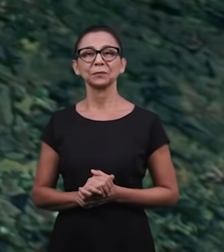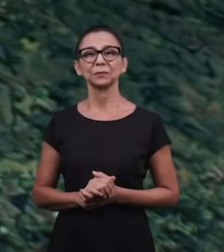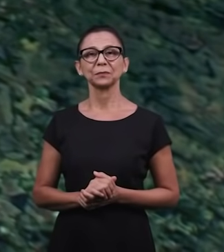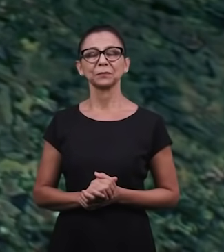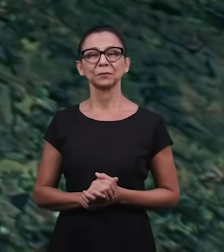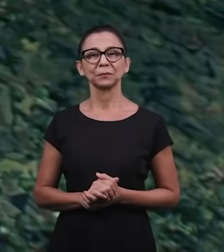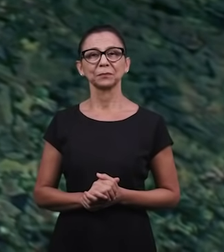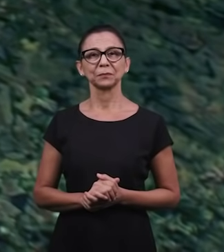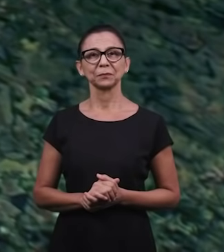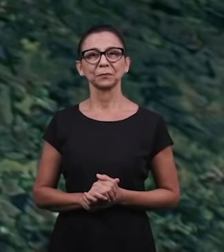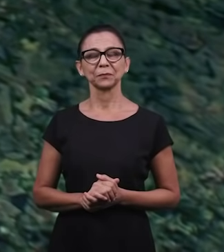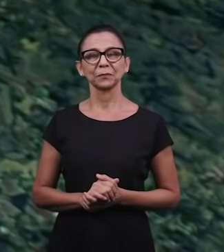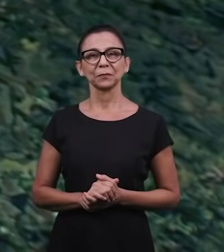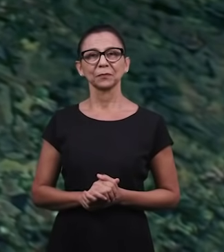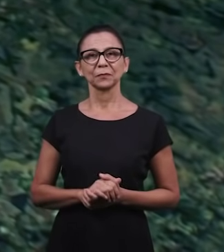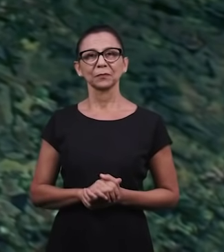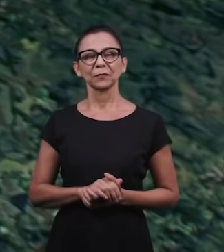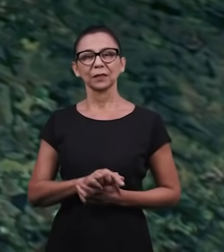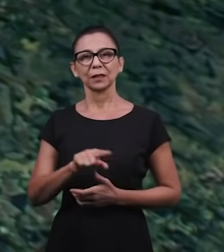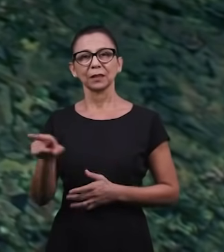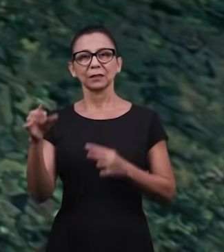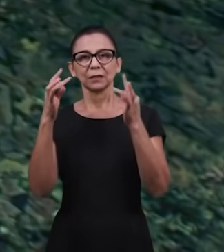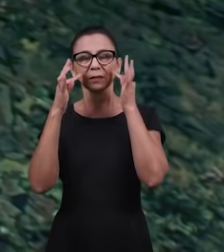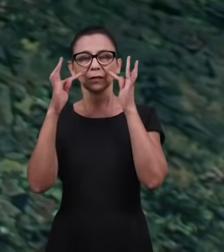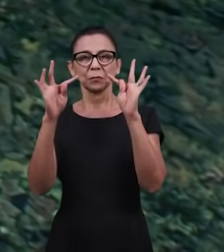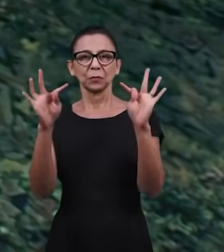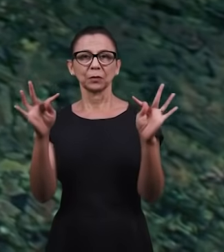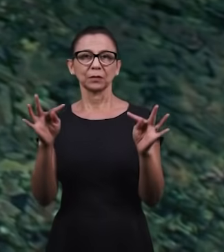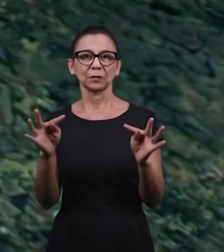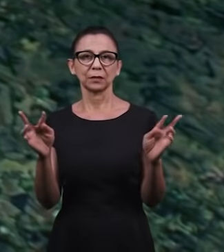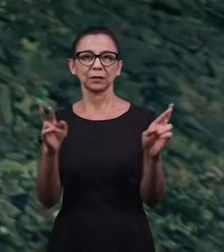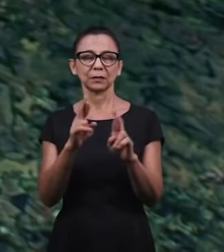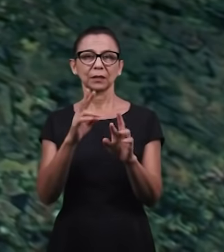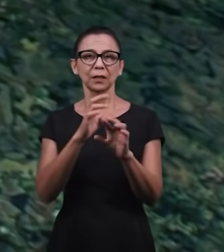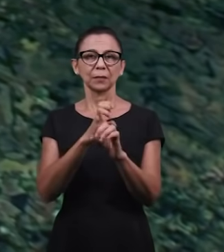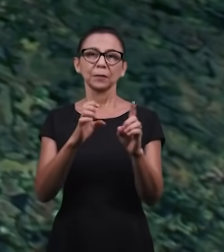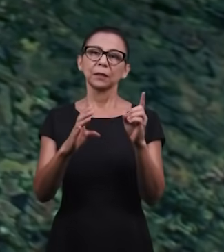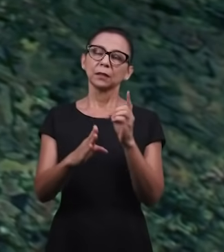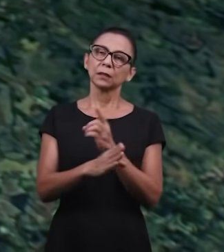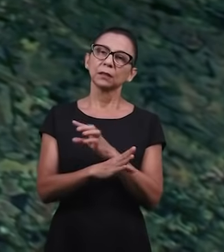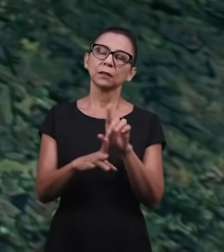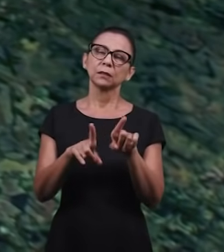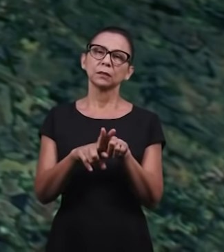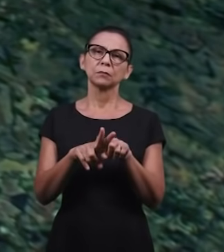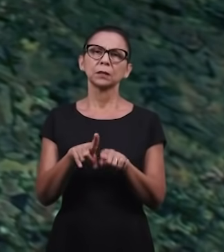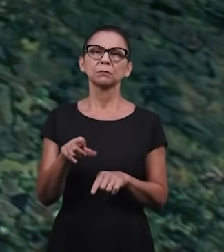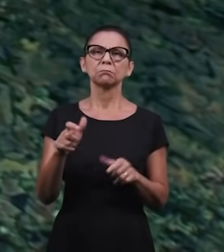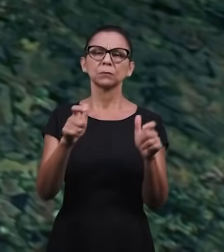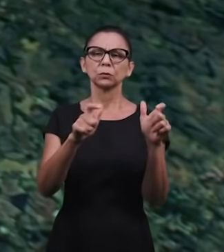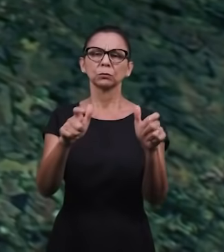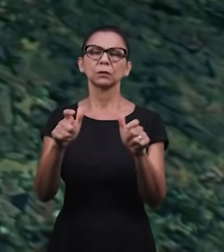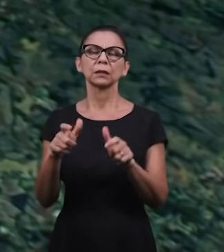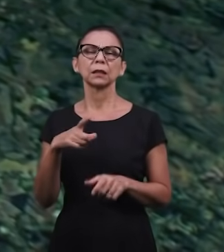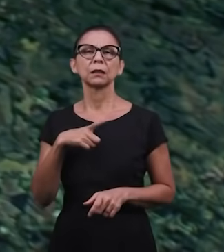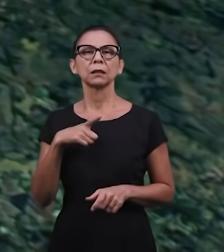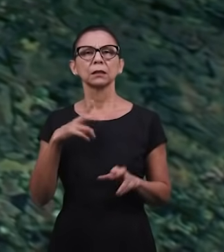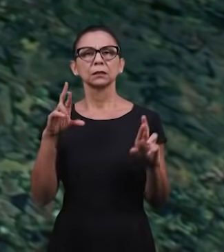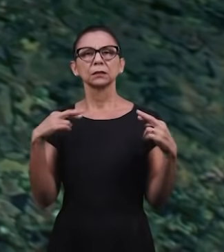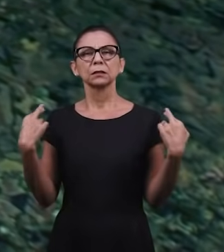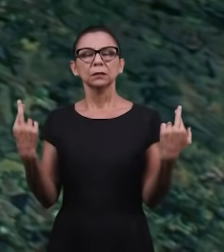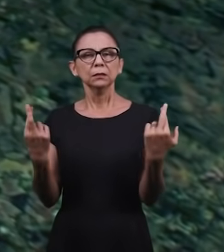de Apucarana das informações, tanto da escola bíblica, quanto dos locais onde nós temos ali